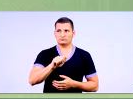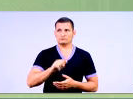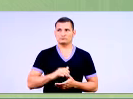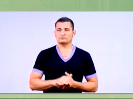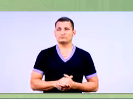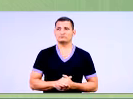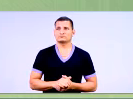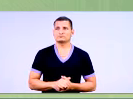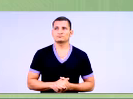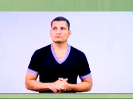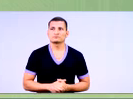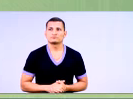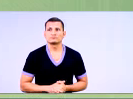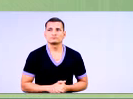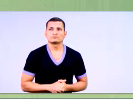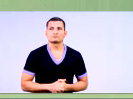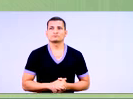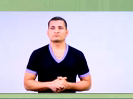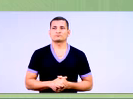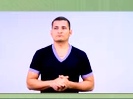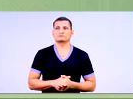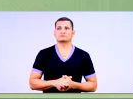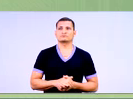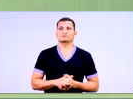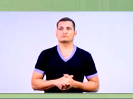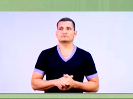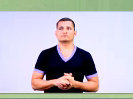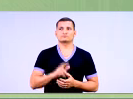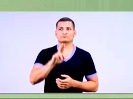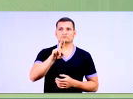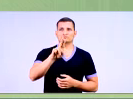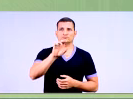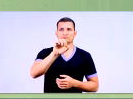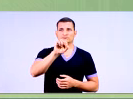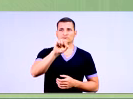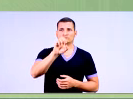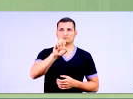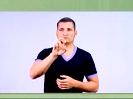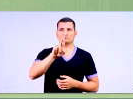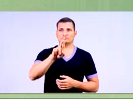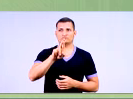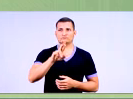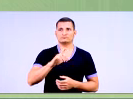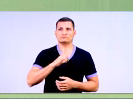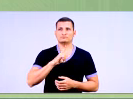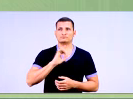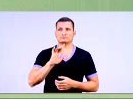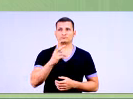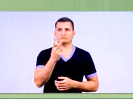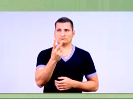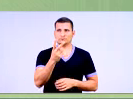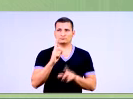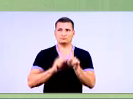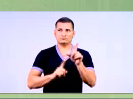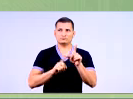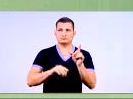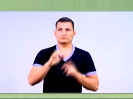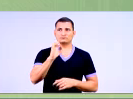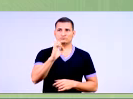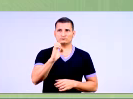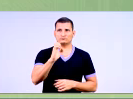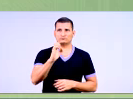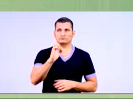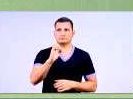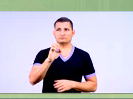Ok. User. User. Aqui nós temos só essas duas letrinhas. O E, essas